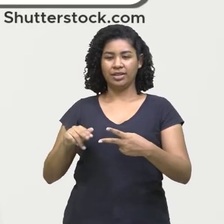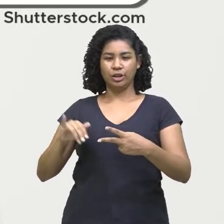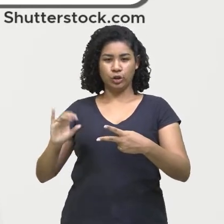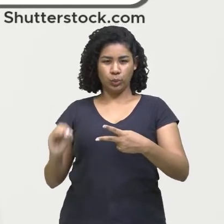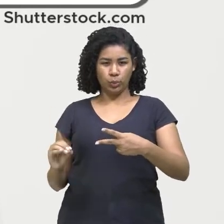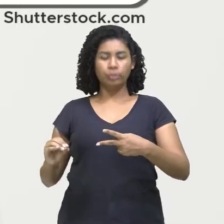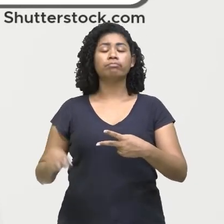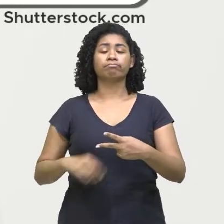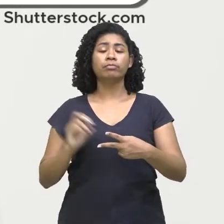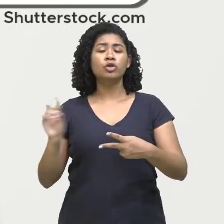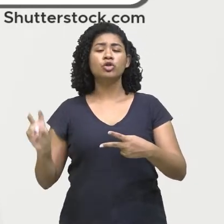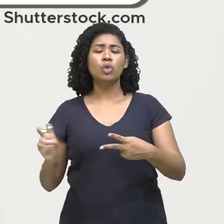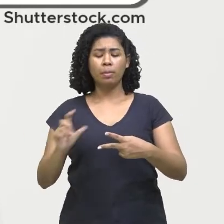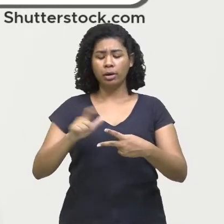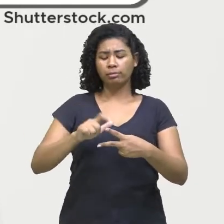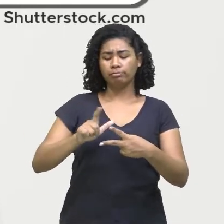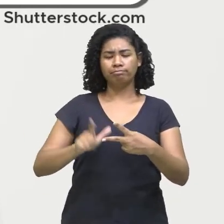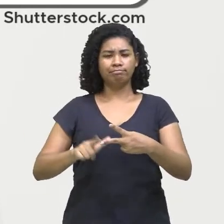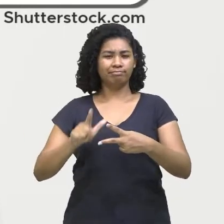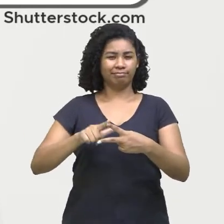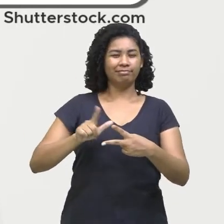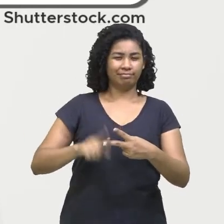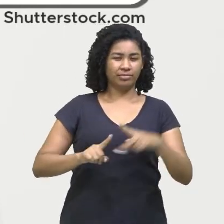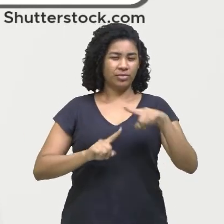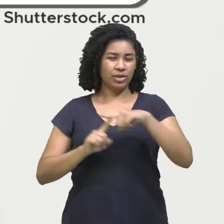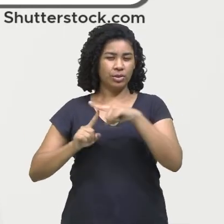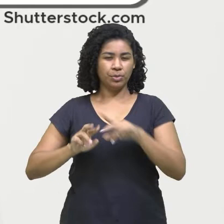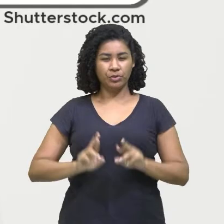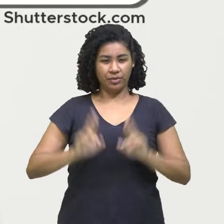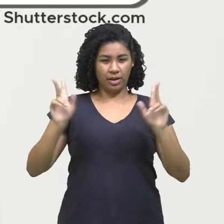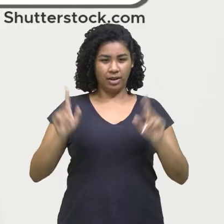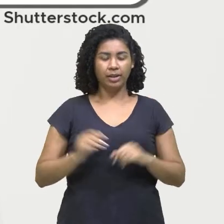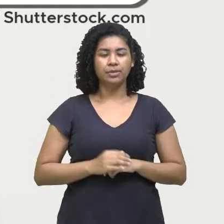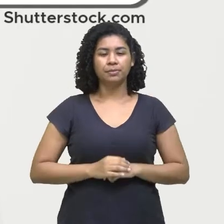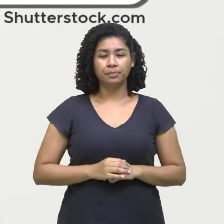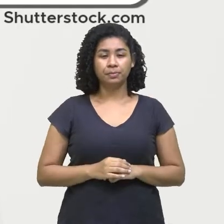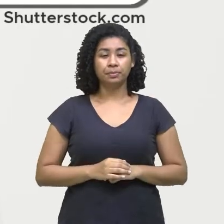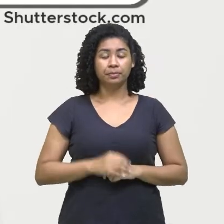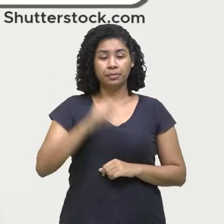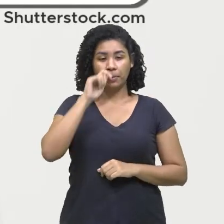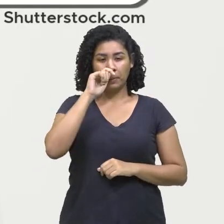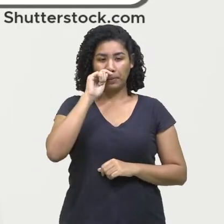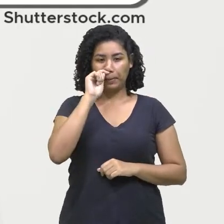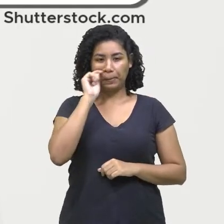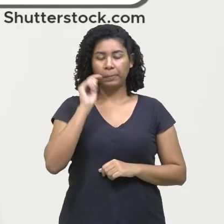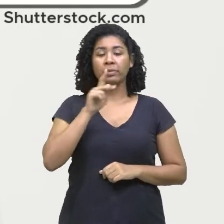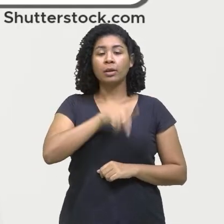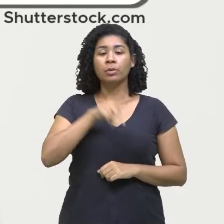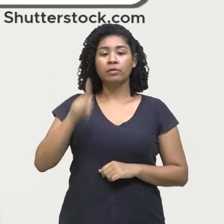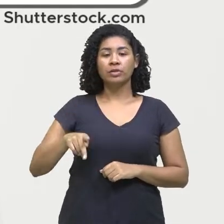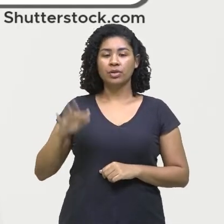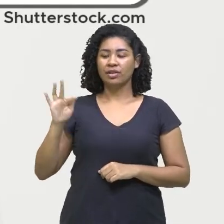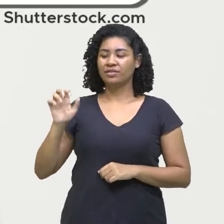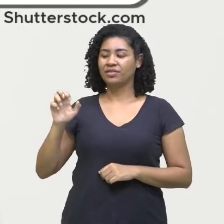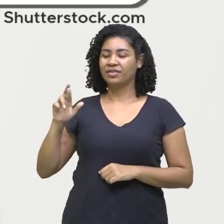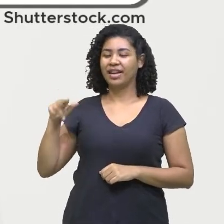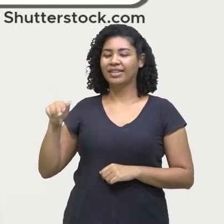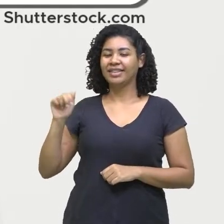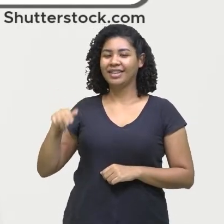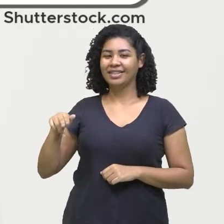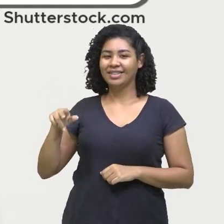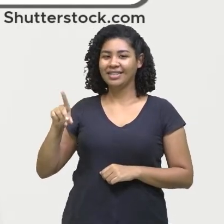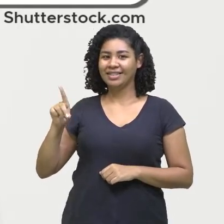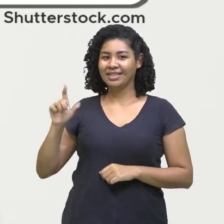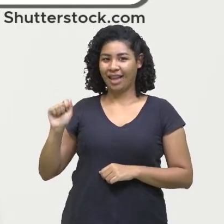inglês britânico e inglês americano, a Teacher Fernanda até comentou com vocês, lembrando um pouquinho mais, sobre os países